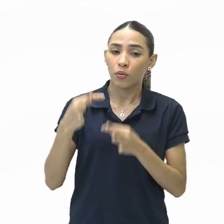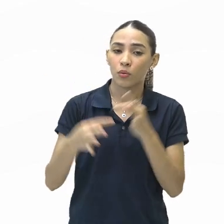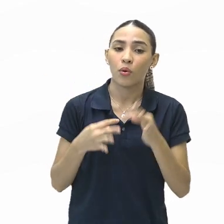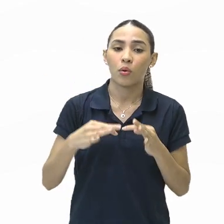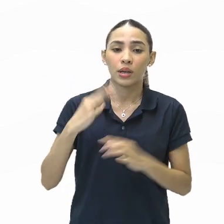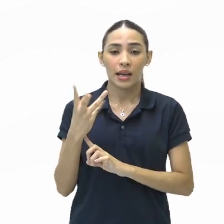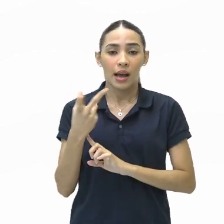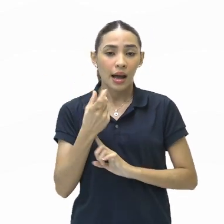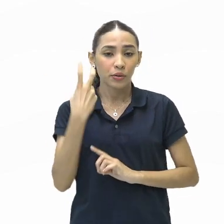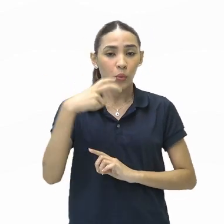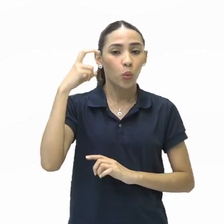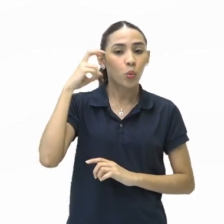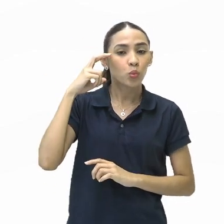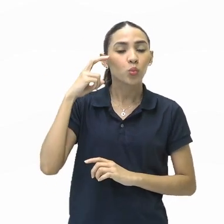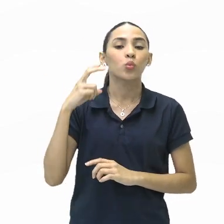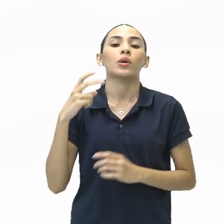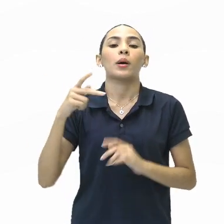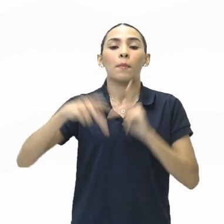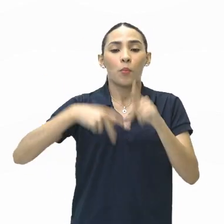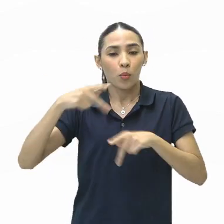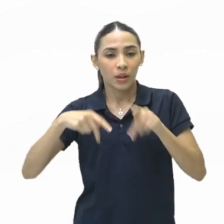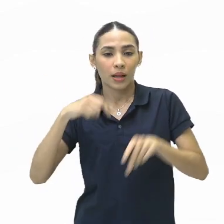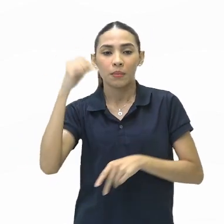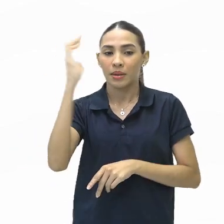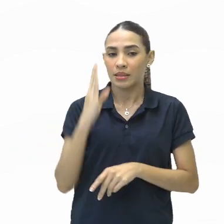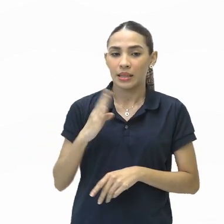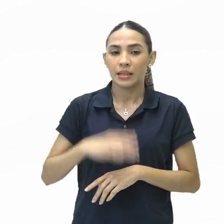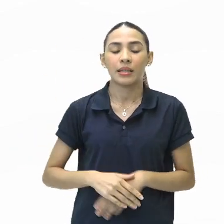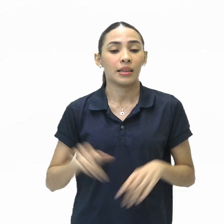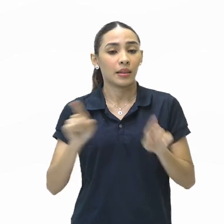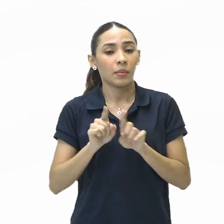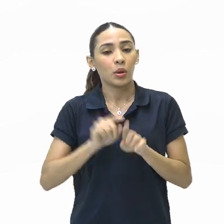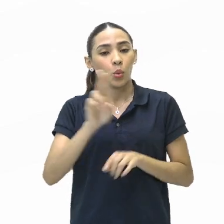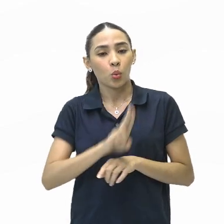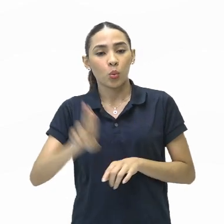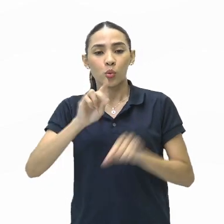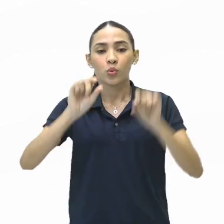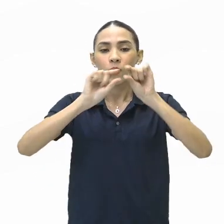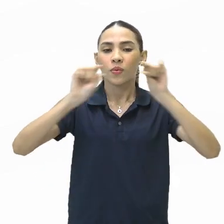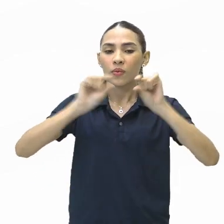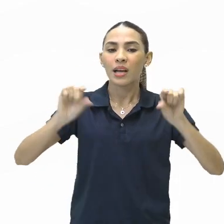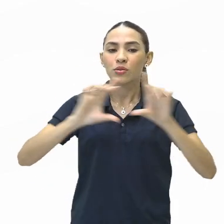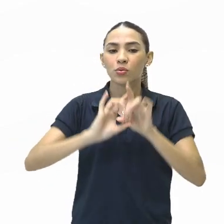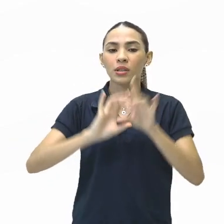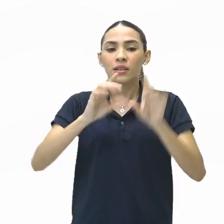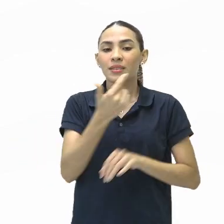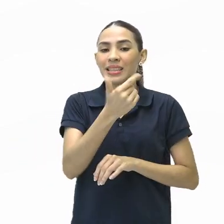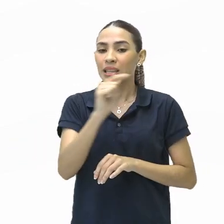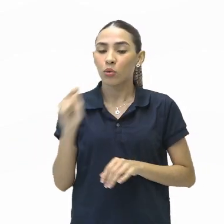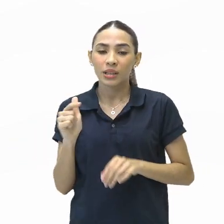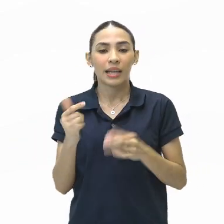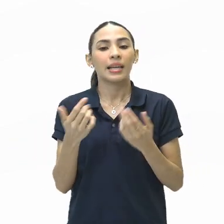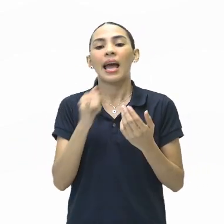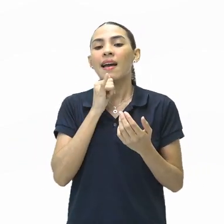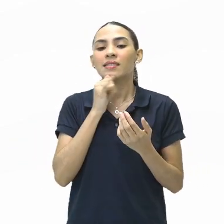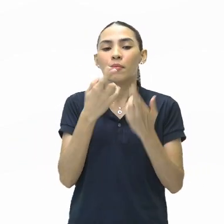arte e cultura popular brasileira, certo? Uso de versos livres que não possuem métricas, né, a